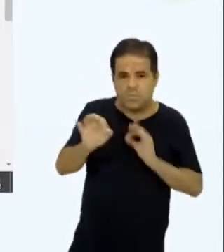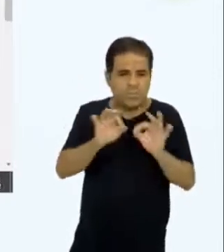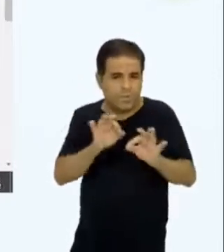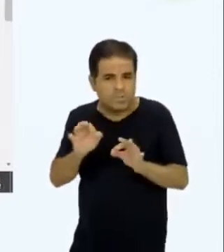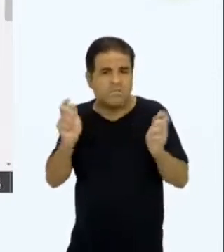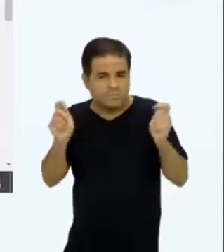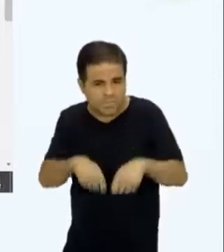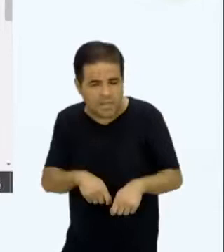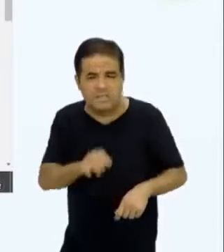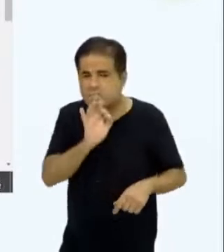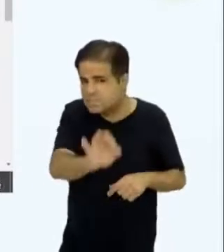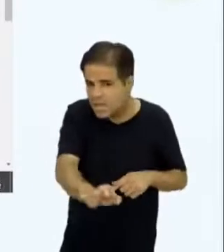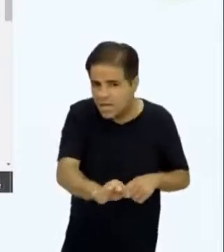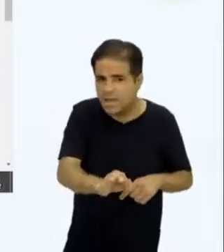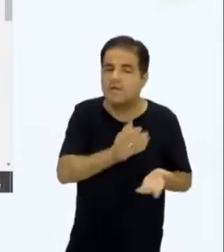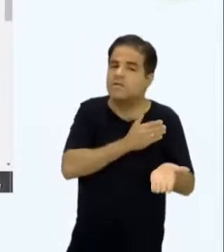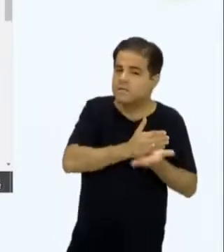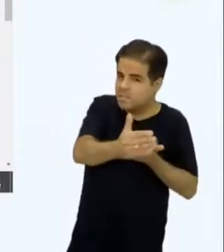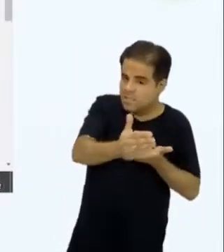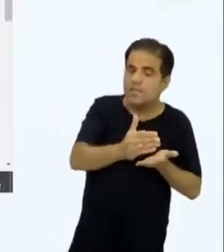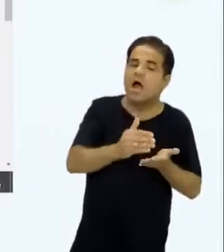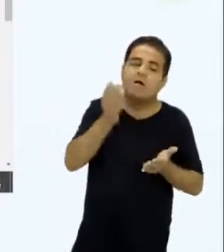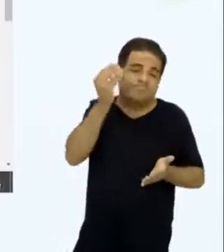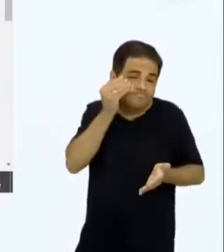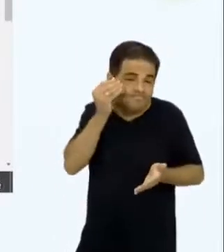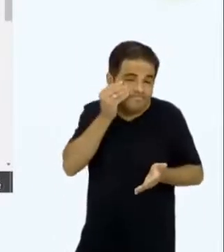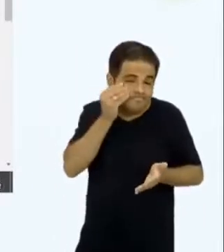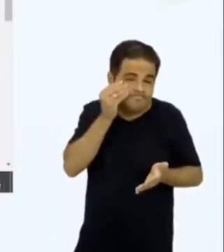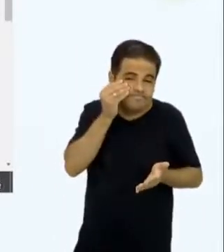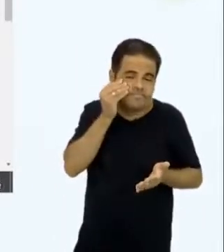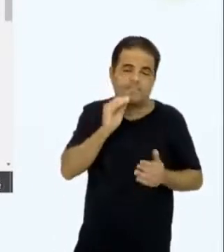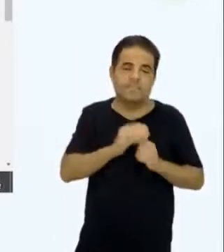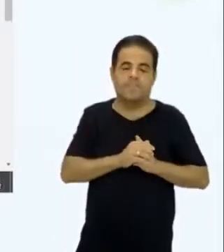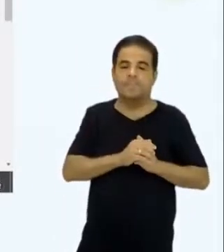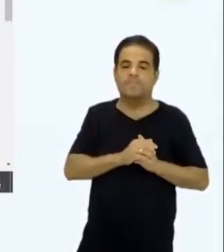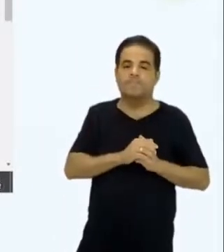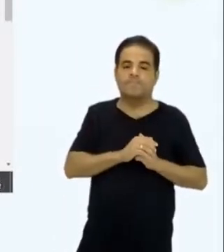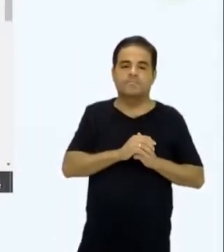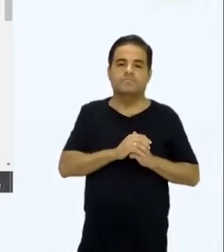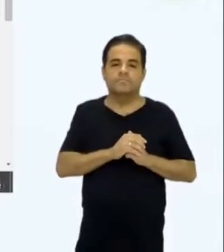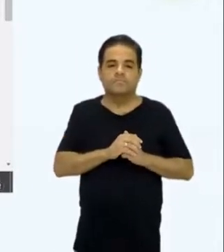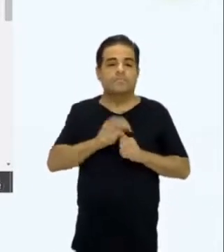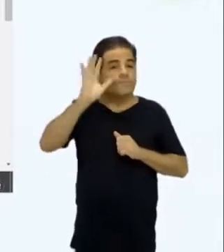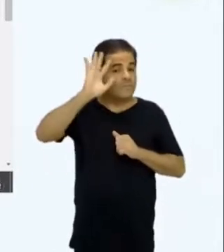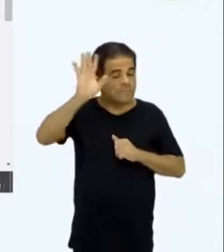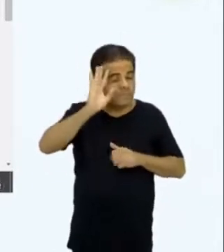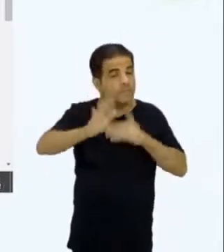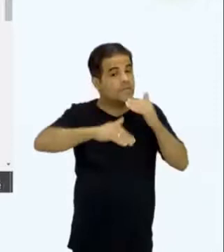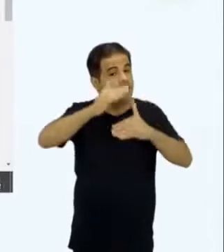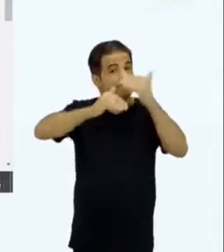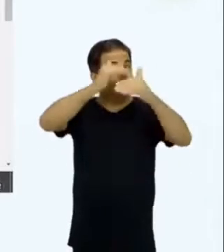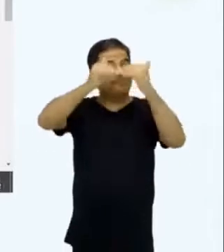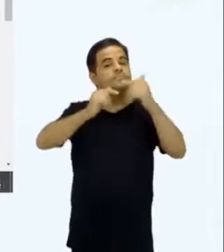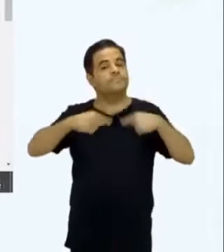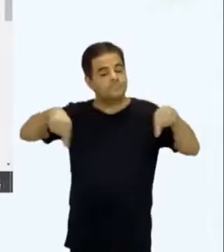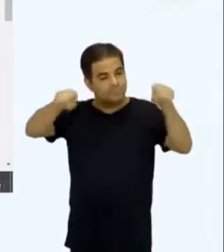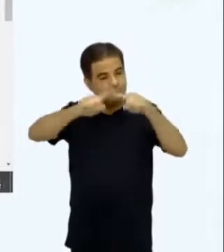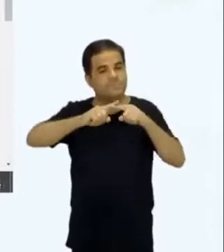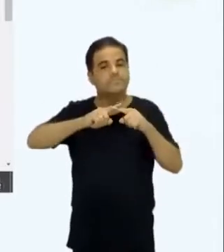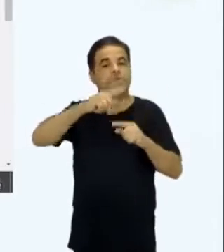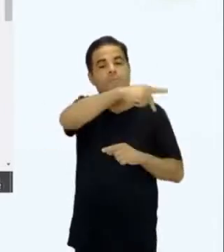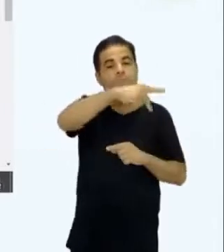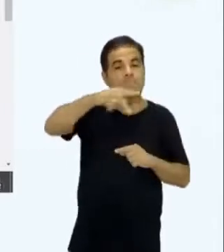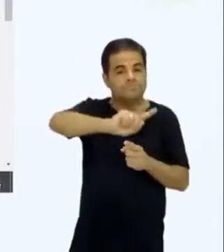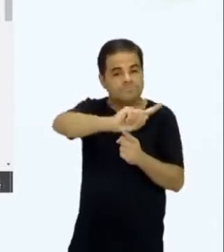dar certo. Iniciar simulação. E nós giramos aqui o nosso